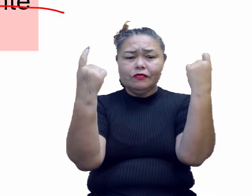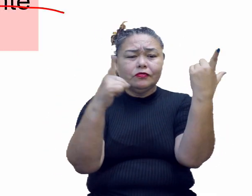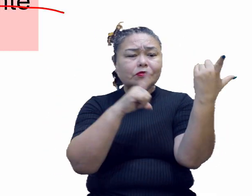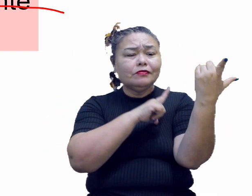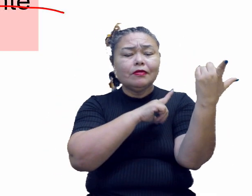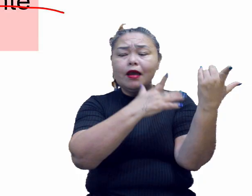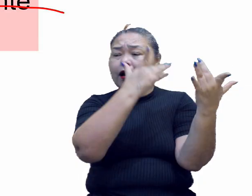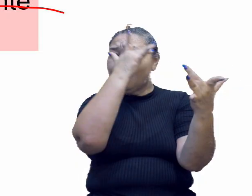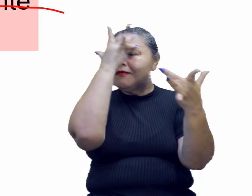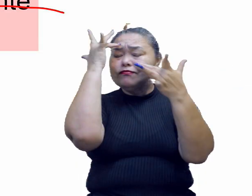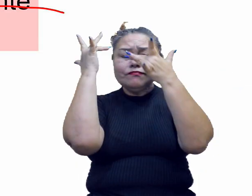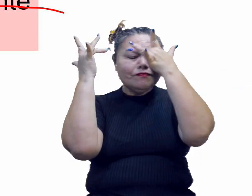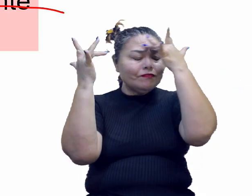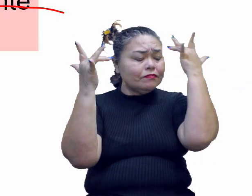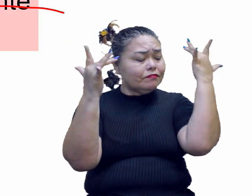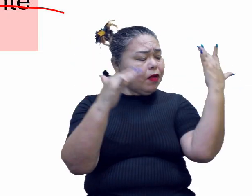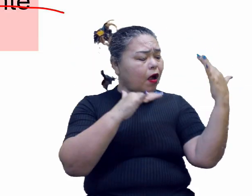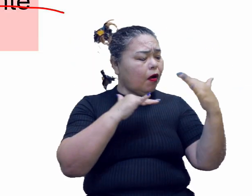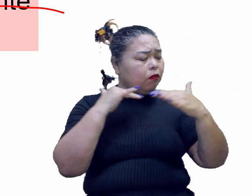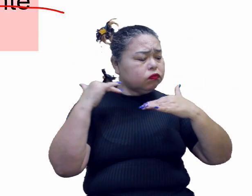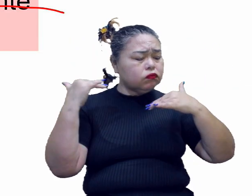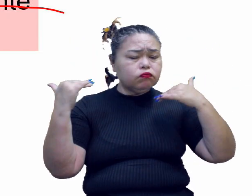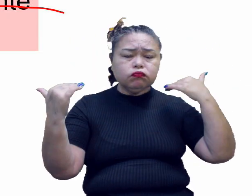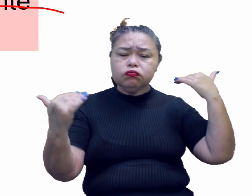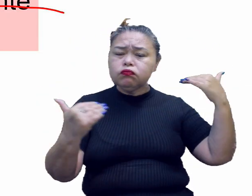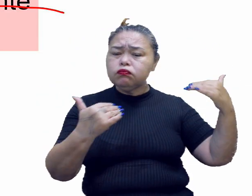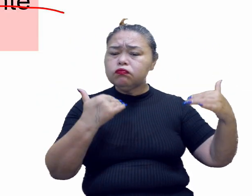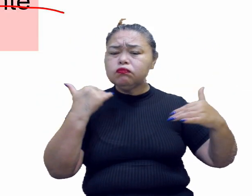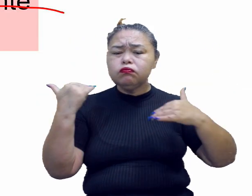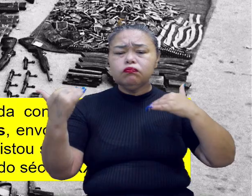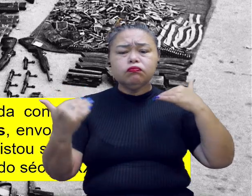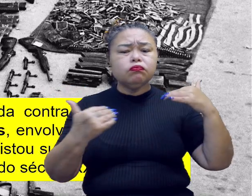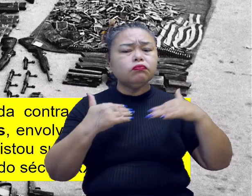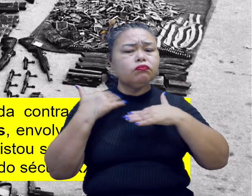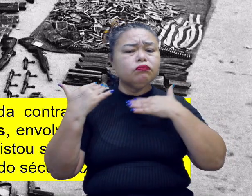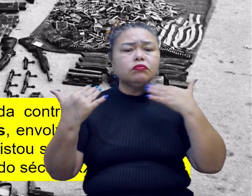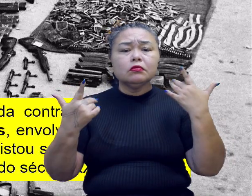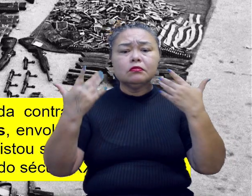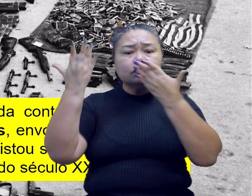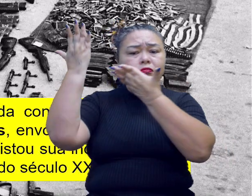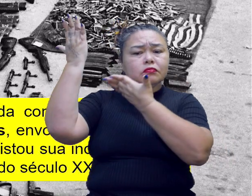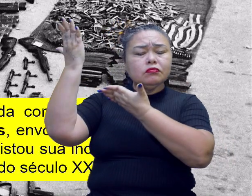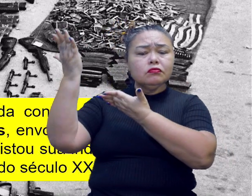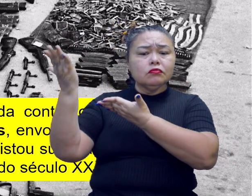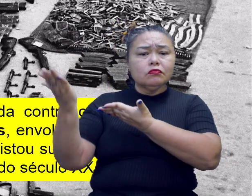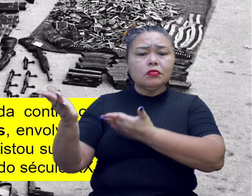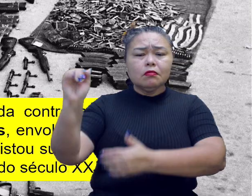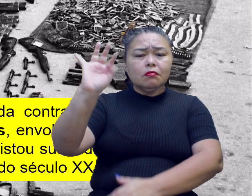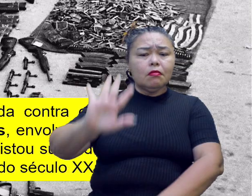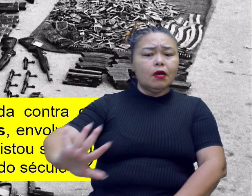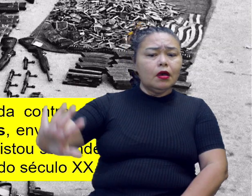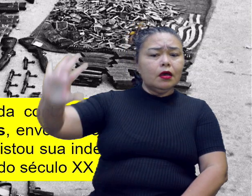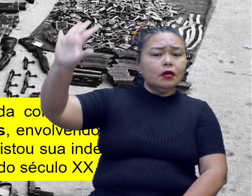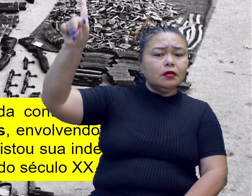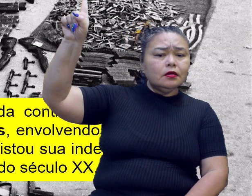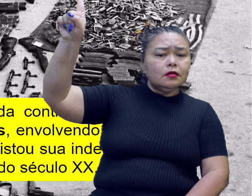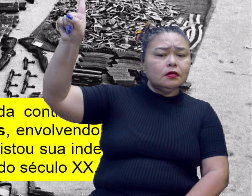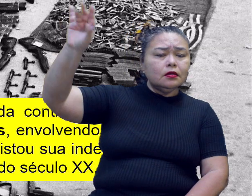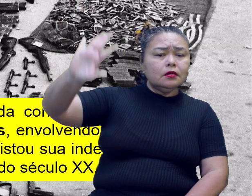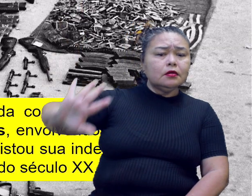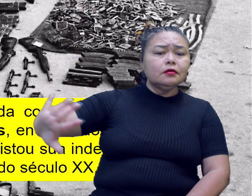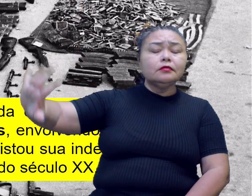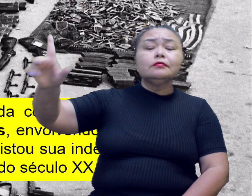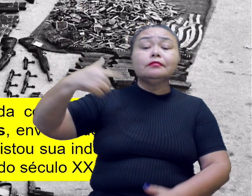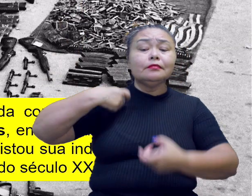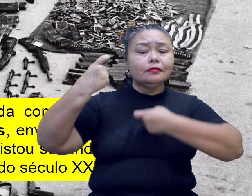pessoas morreram durante essas guerras de independência. Aqui eu trago para vocês essa imagem. A Guerra